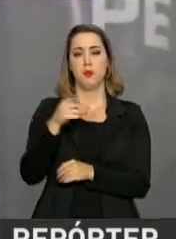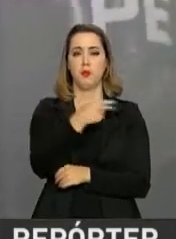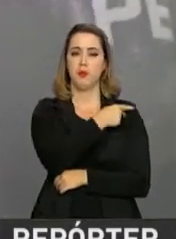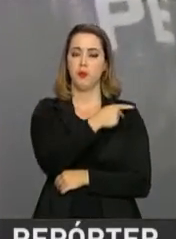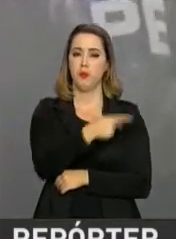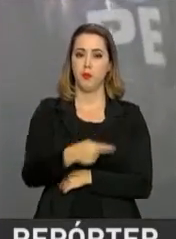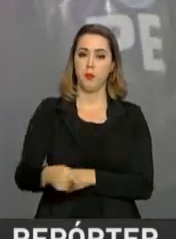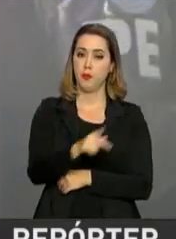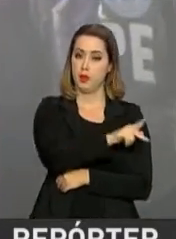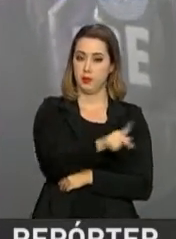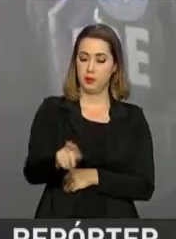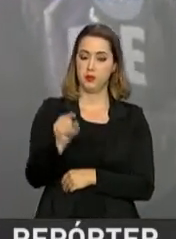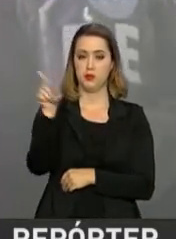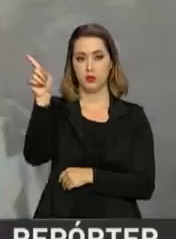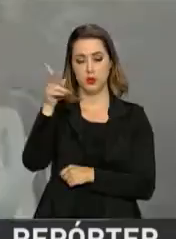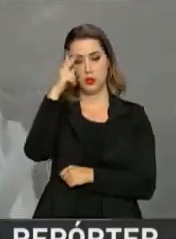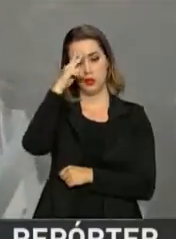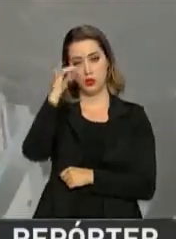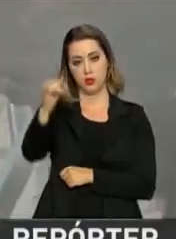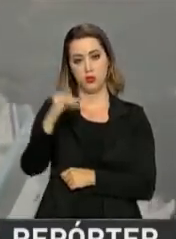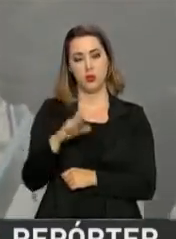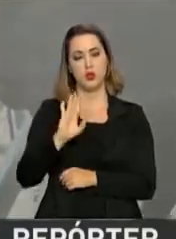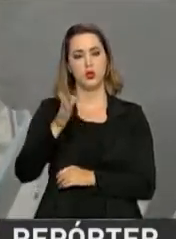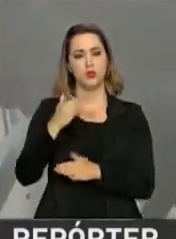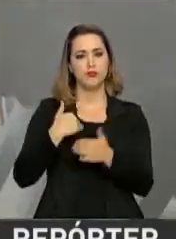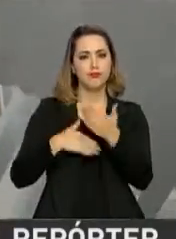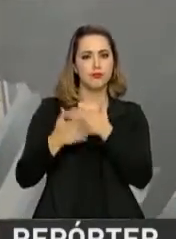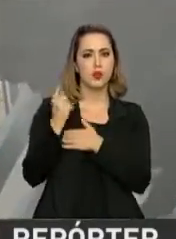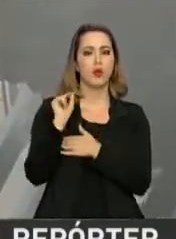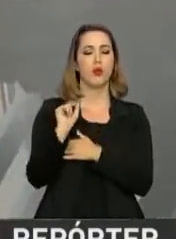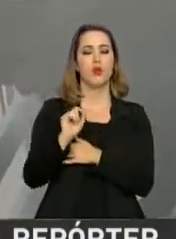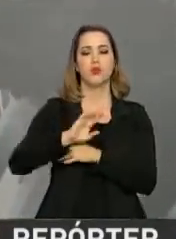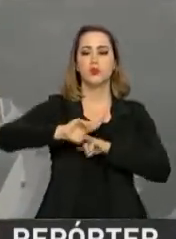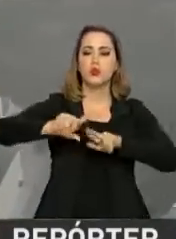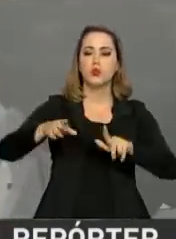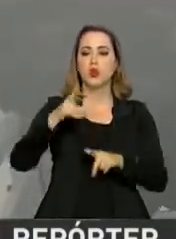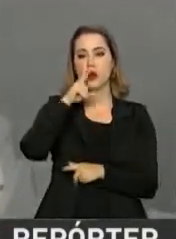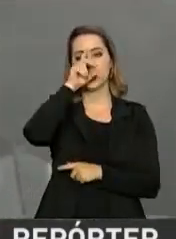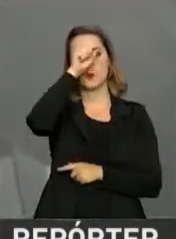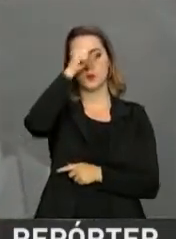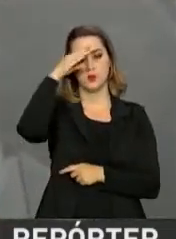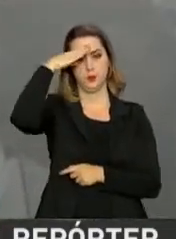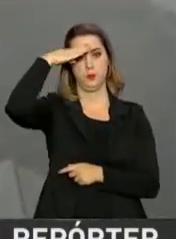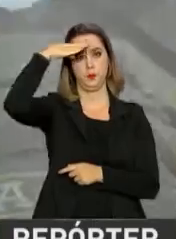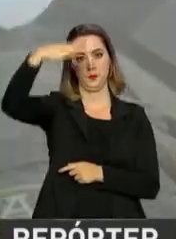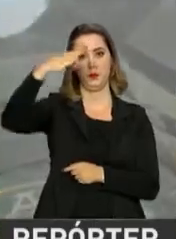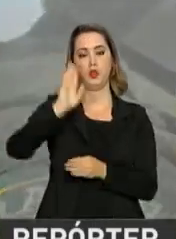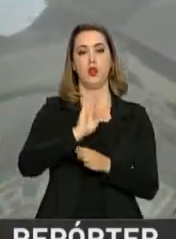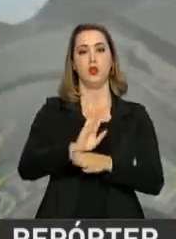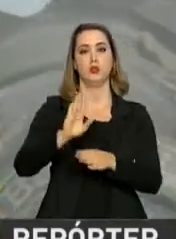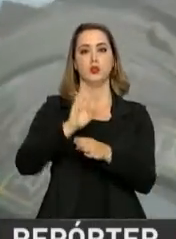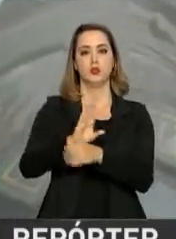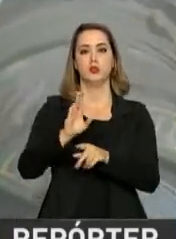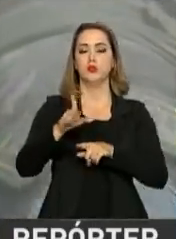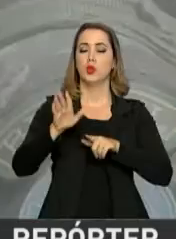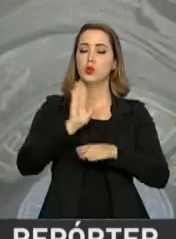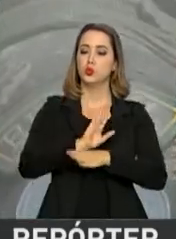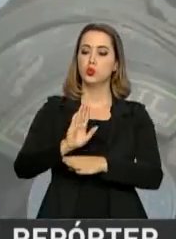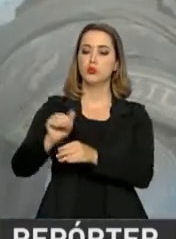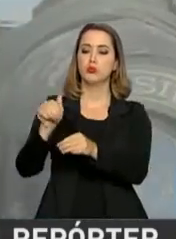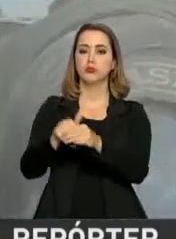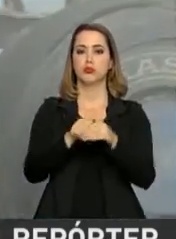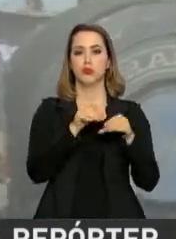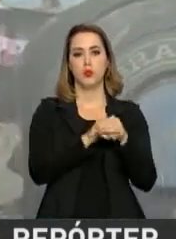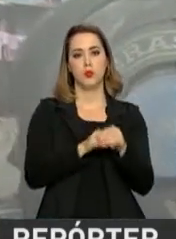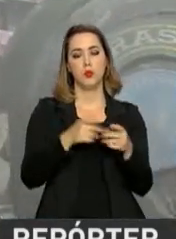quase mil militares brasileiros da marinha exército e força aérea apoiam as operações e o policiamento no processo eleitoral os